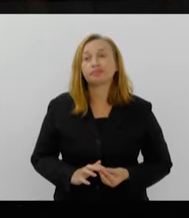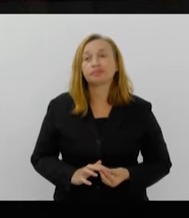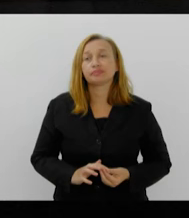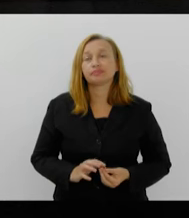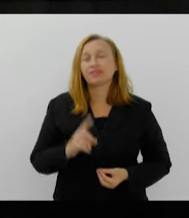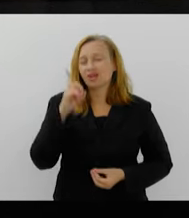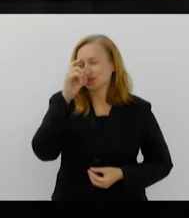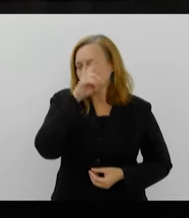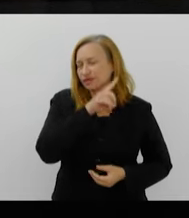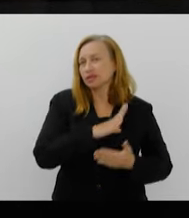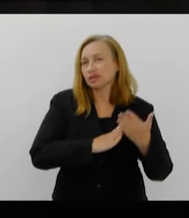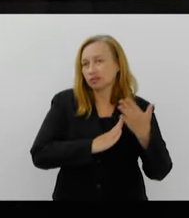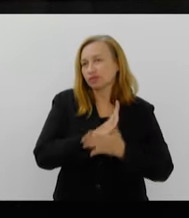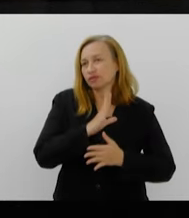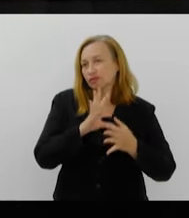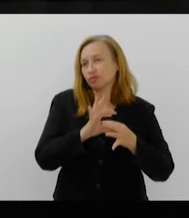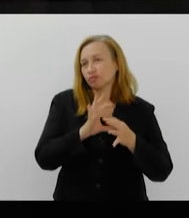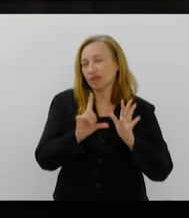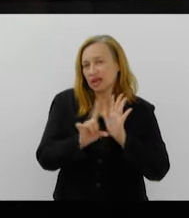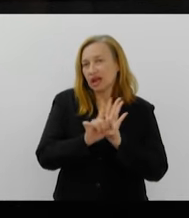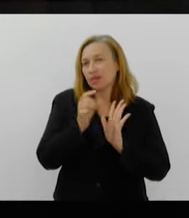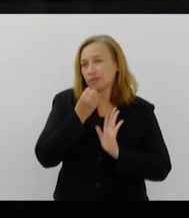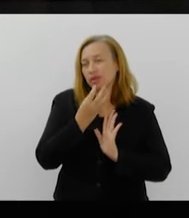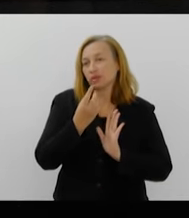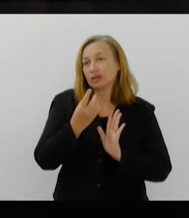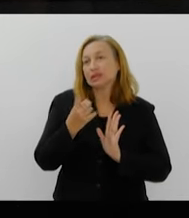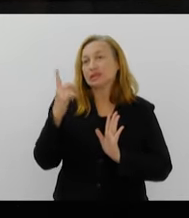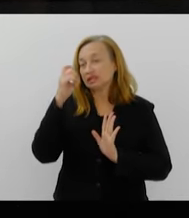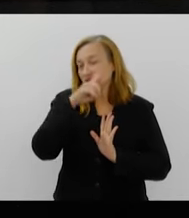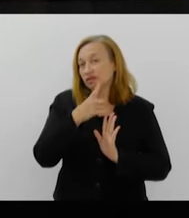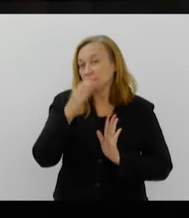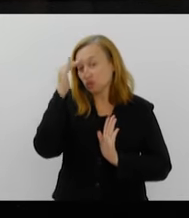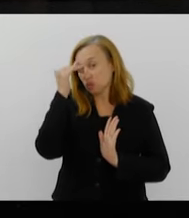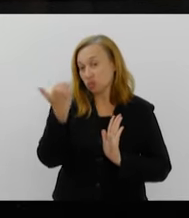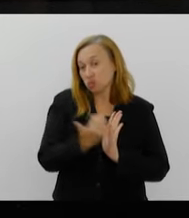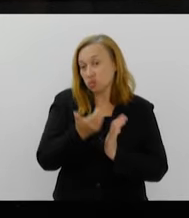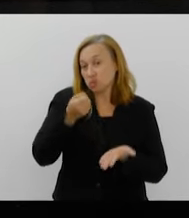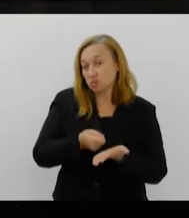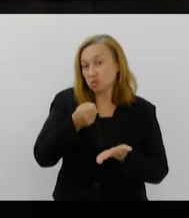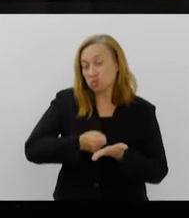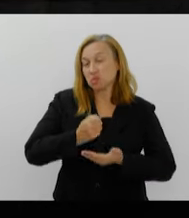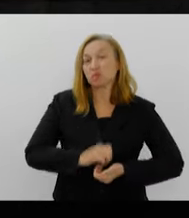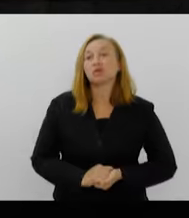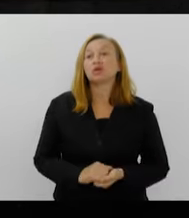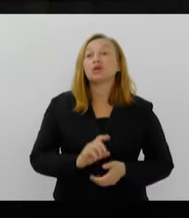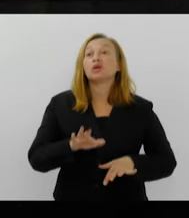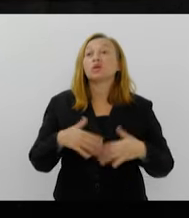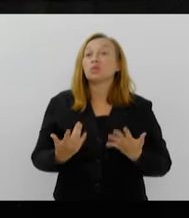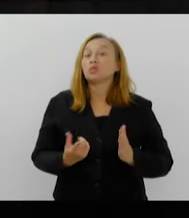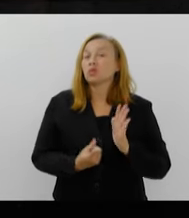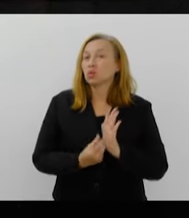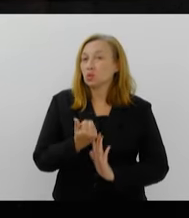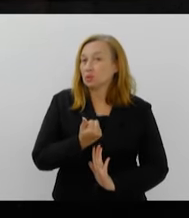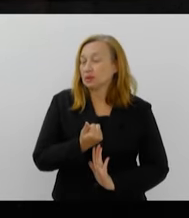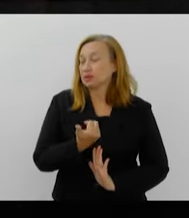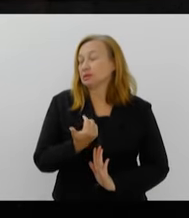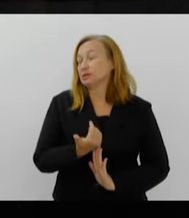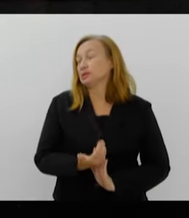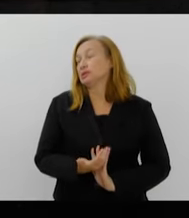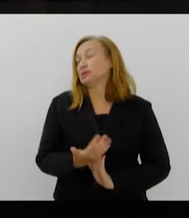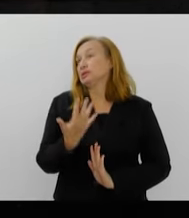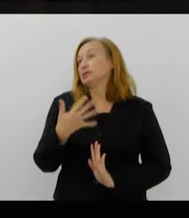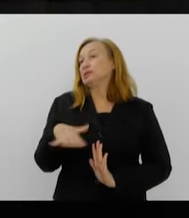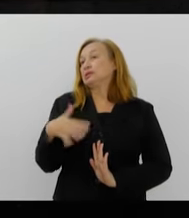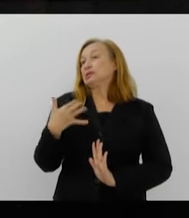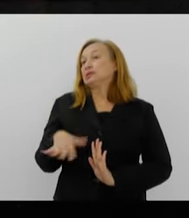É difícil aprovar uma lei boa, mais difícil fazê-la cumprir. Quando é o orçamento, então, é o que